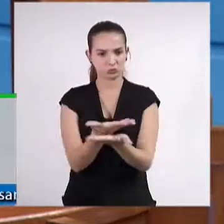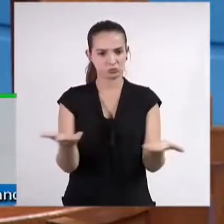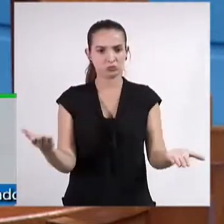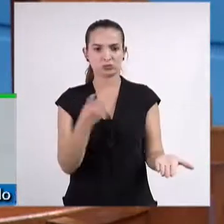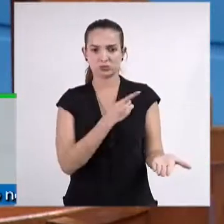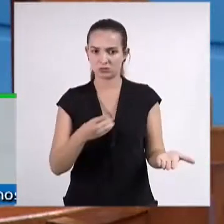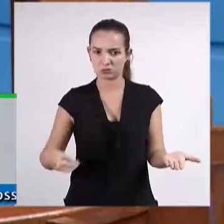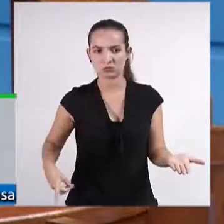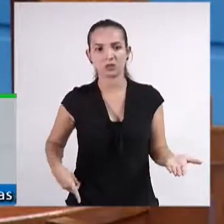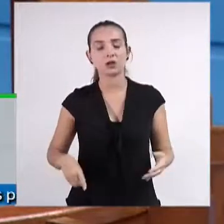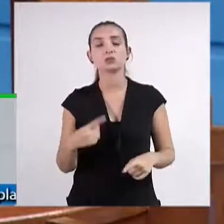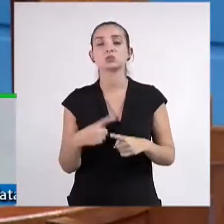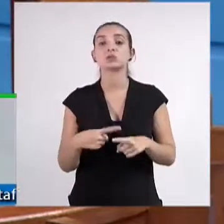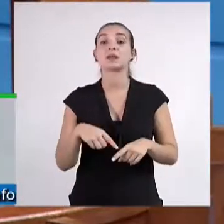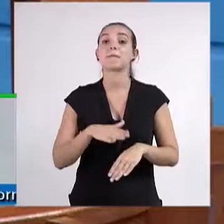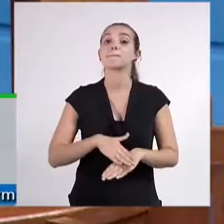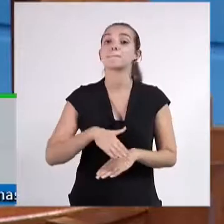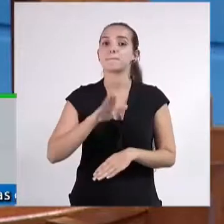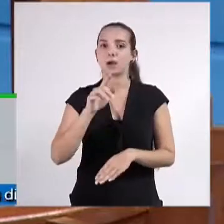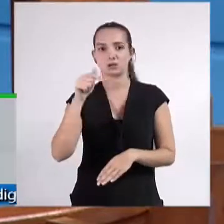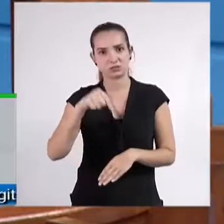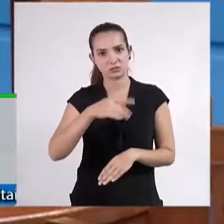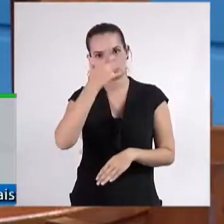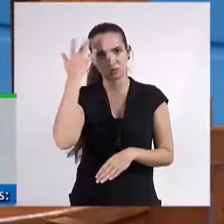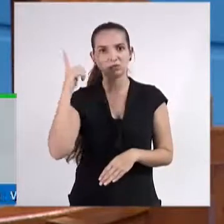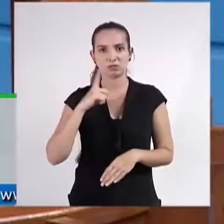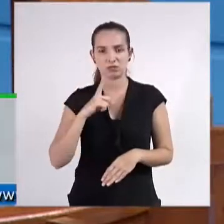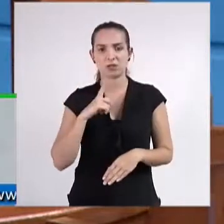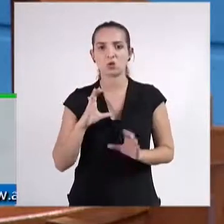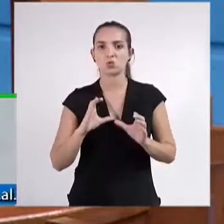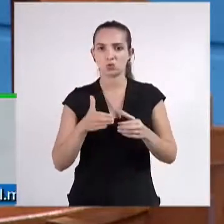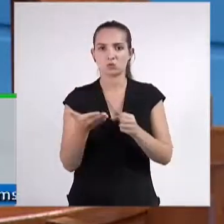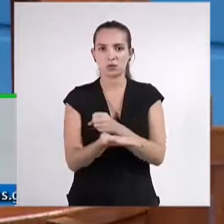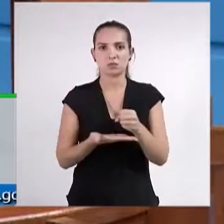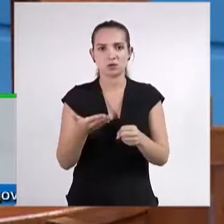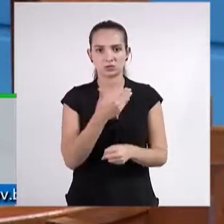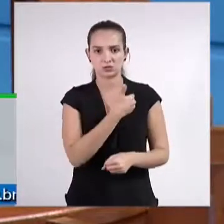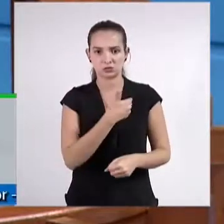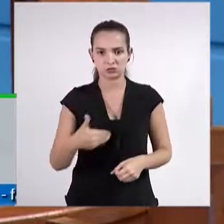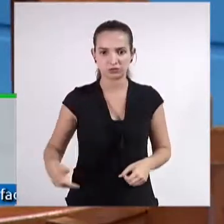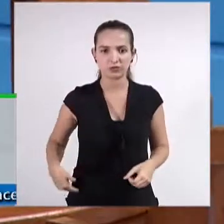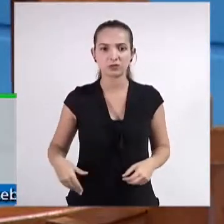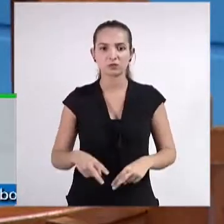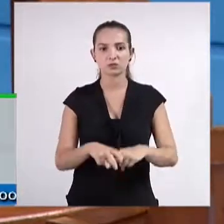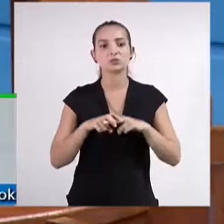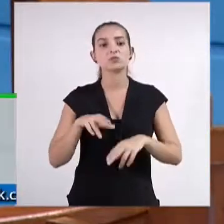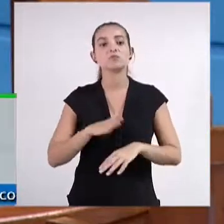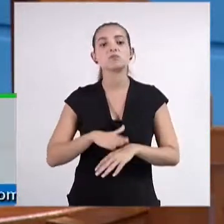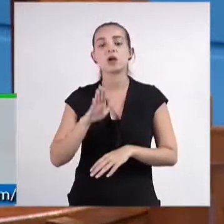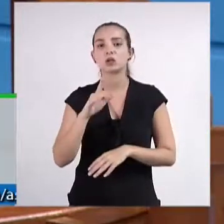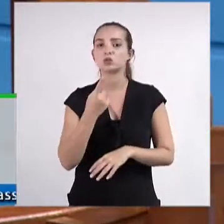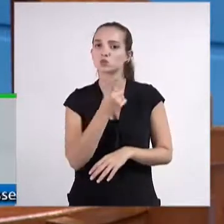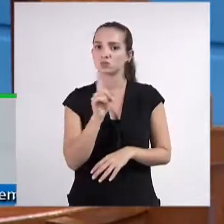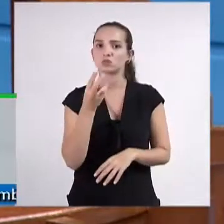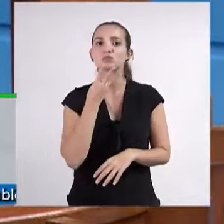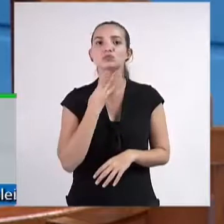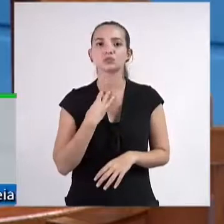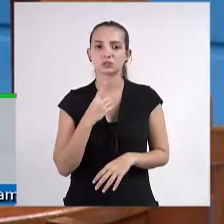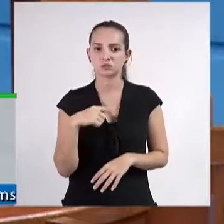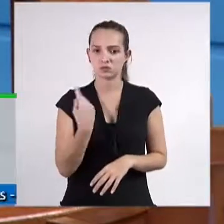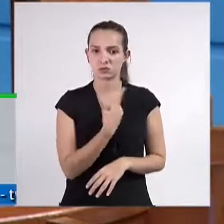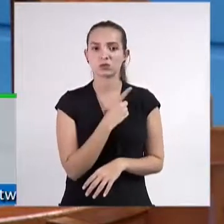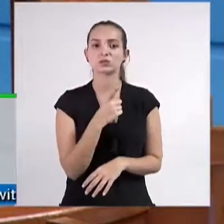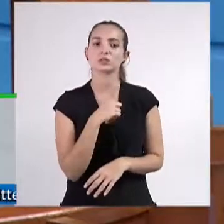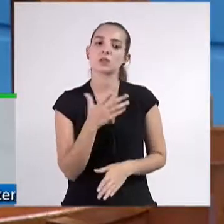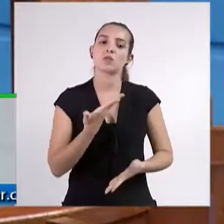A maioria aqui é da base do governo. Eu acho que é mais um motivo ainda para a gente poder ter uma conversa